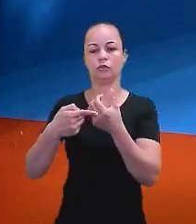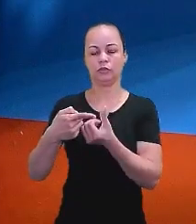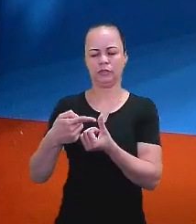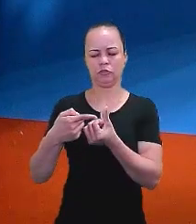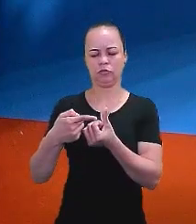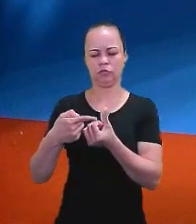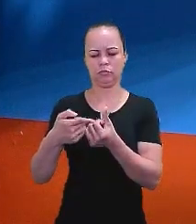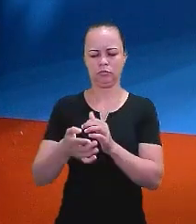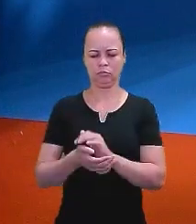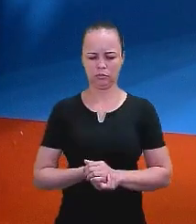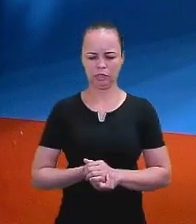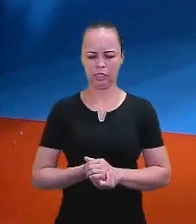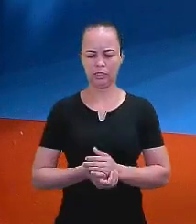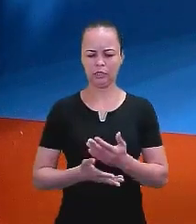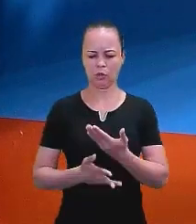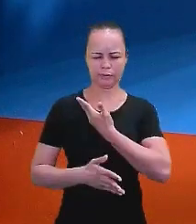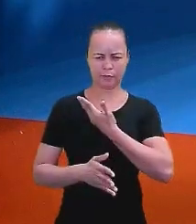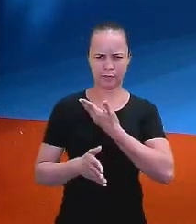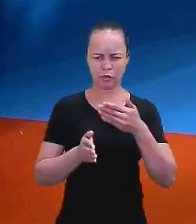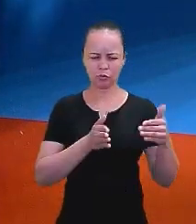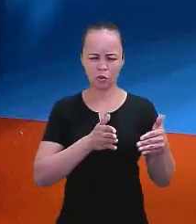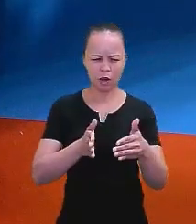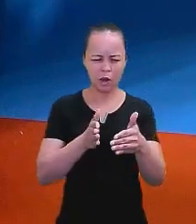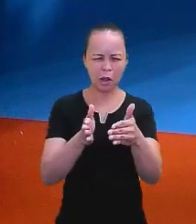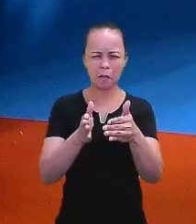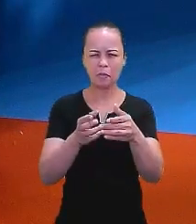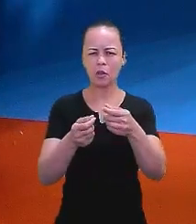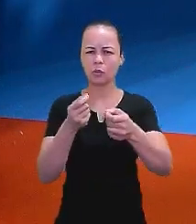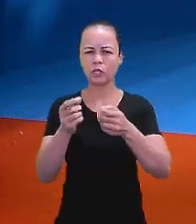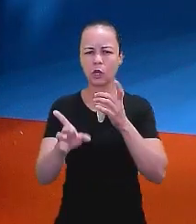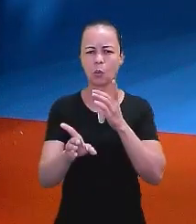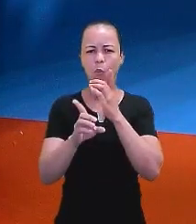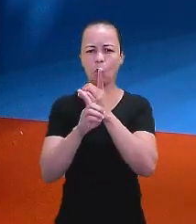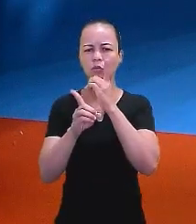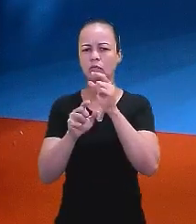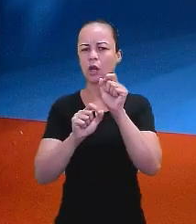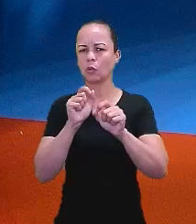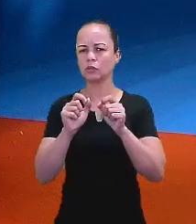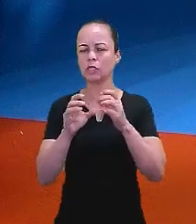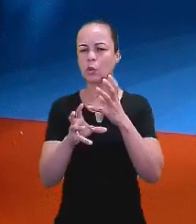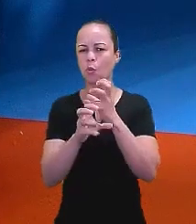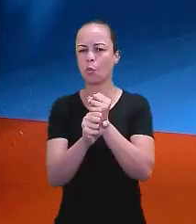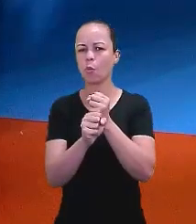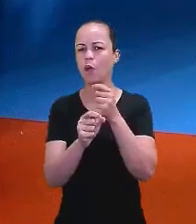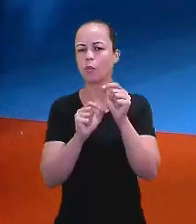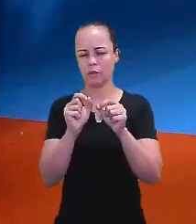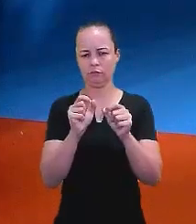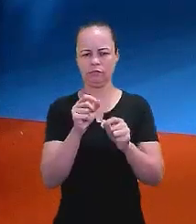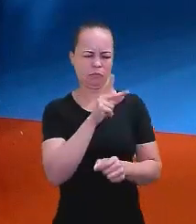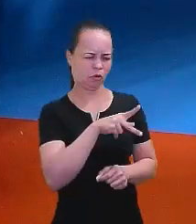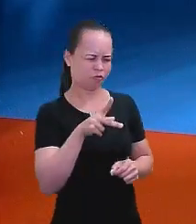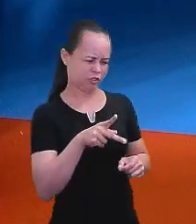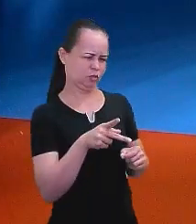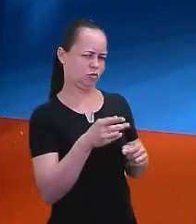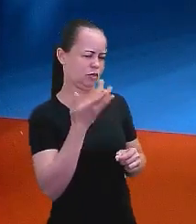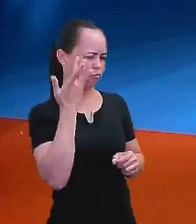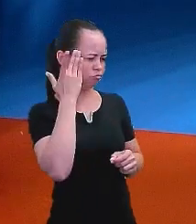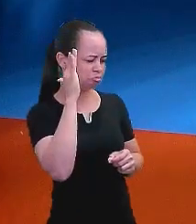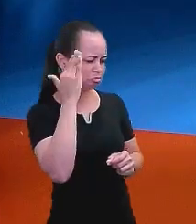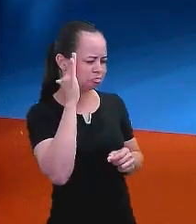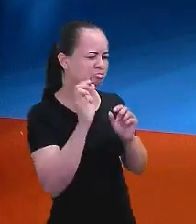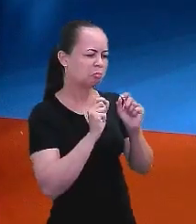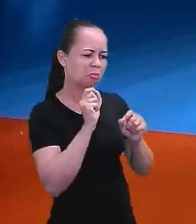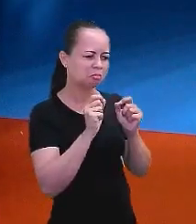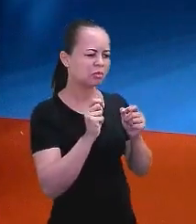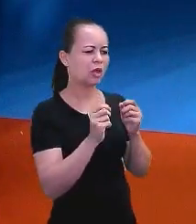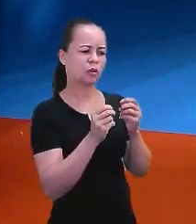professora, eu tenho como descobrir isso aí, não. São frações diferentes, né? Eu acho que isso aí está estranho, professora. Vamos pensar.